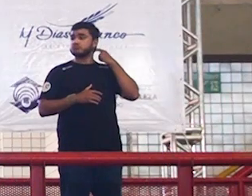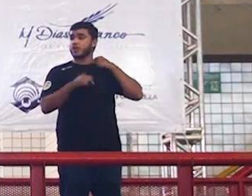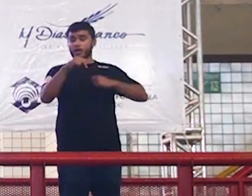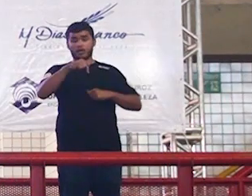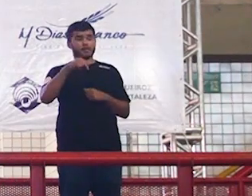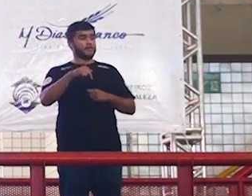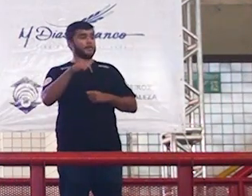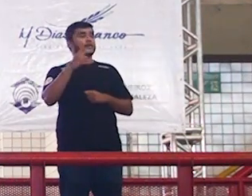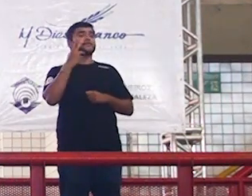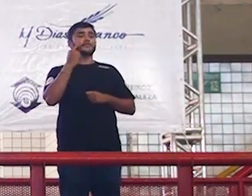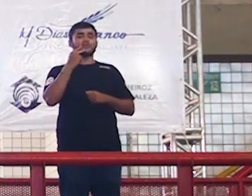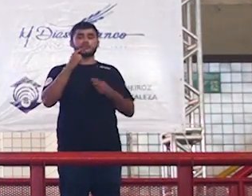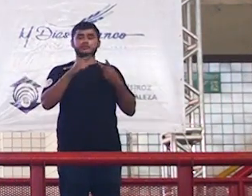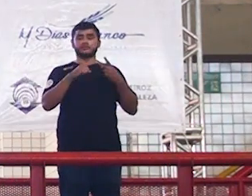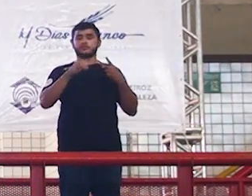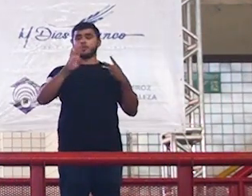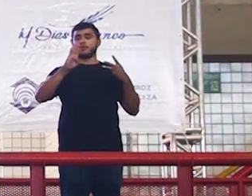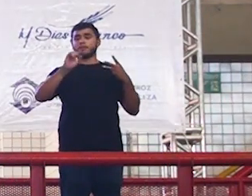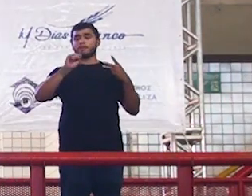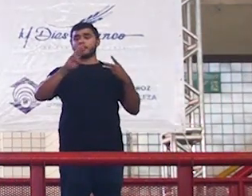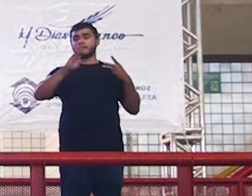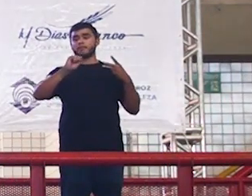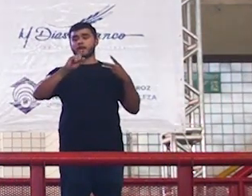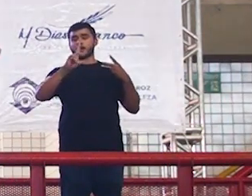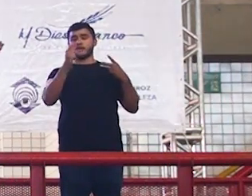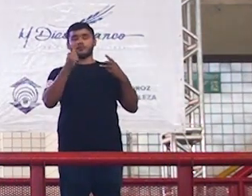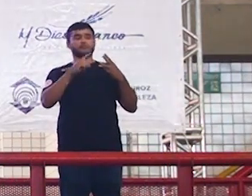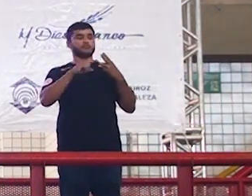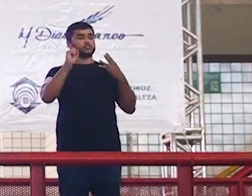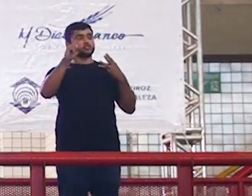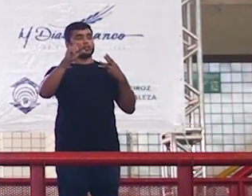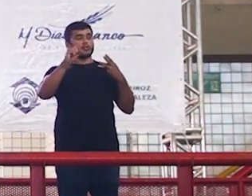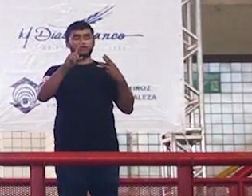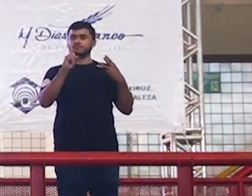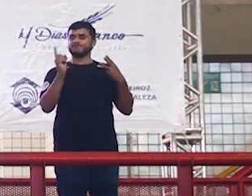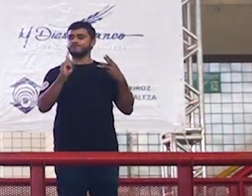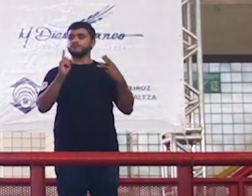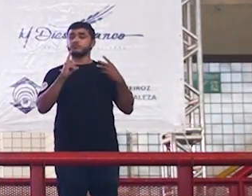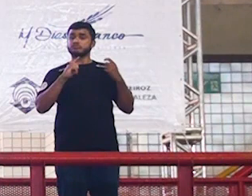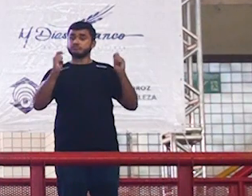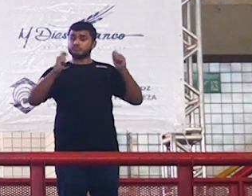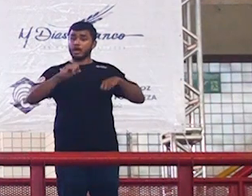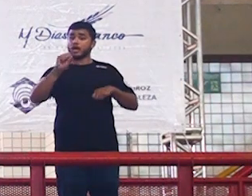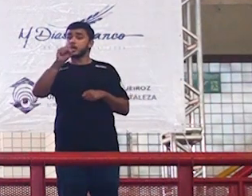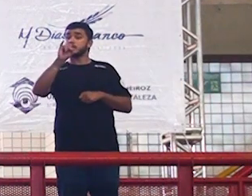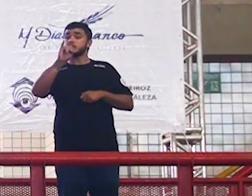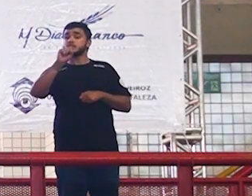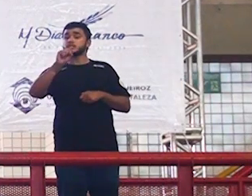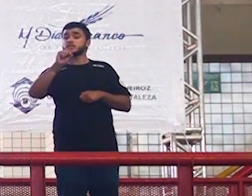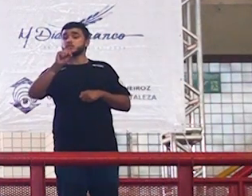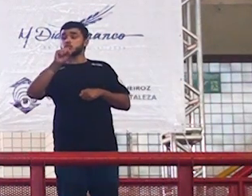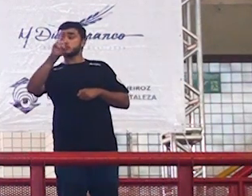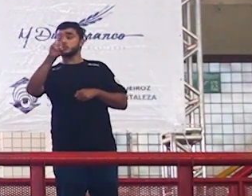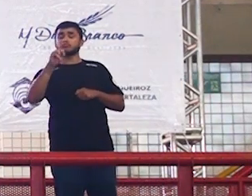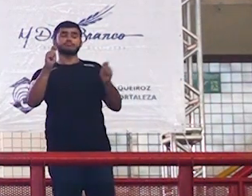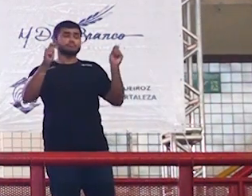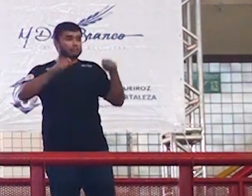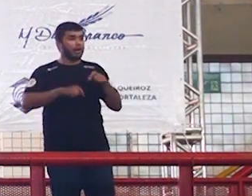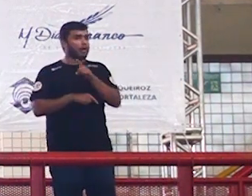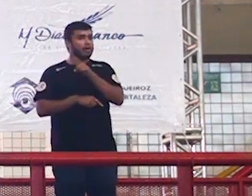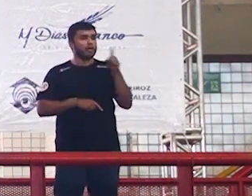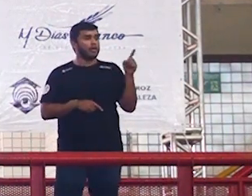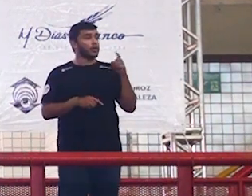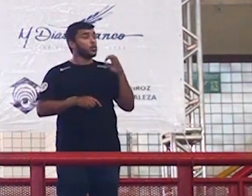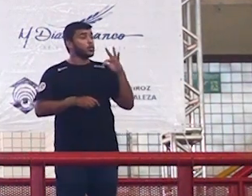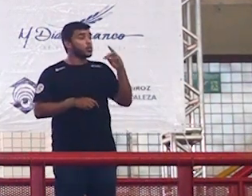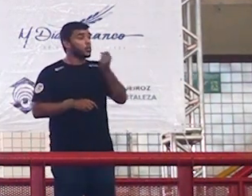em Barbalha ou lá em Sobral. Você com sua nota o SISU permite que sua